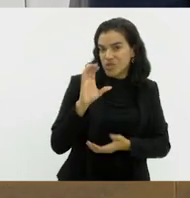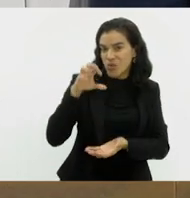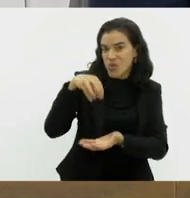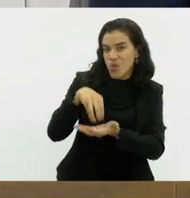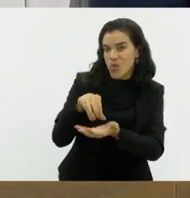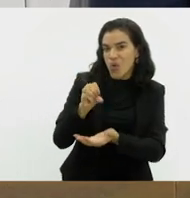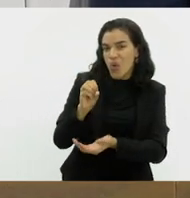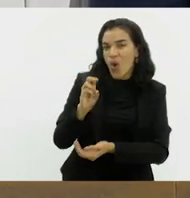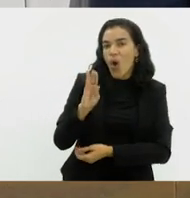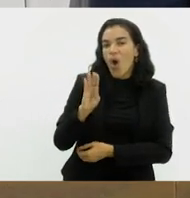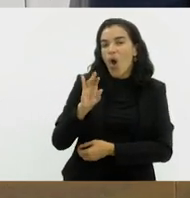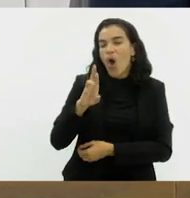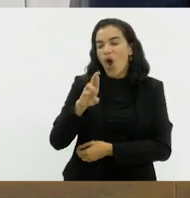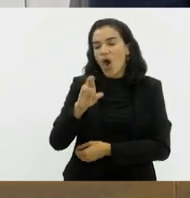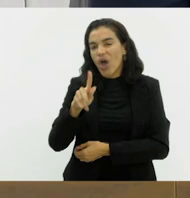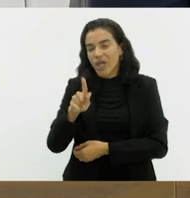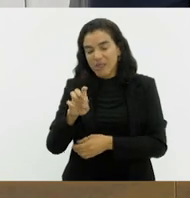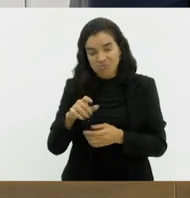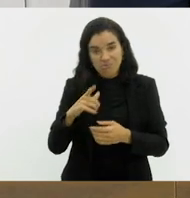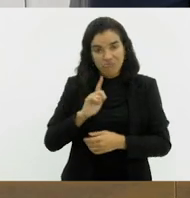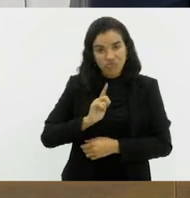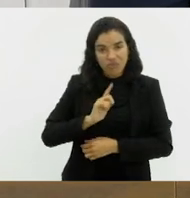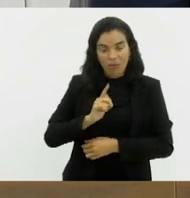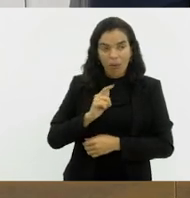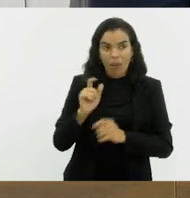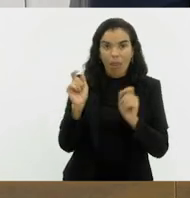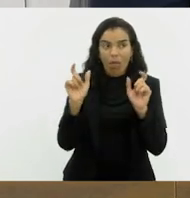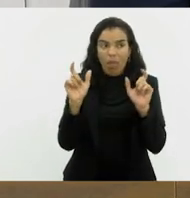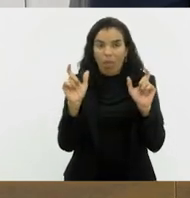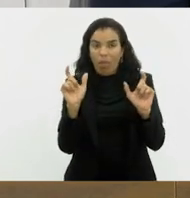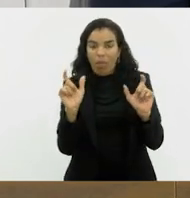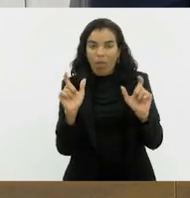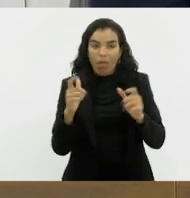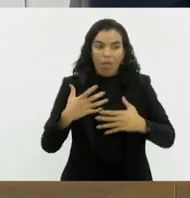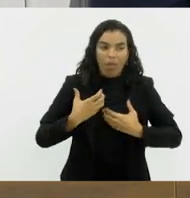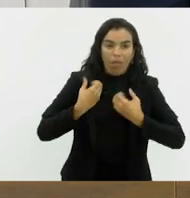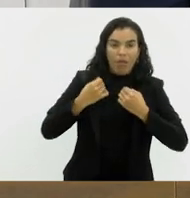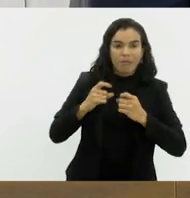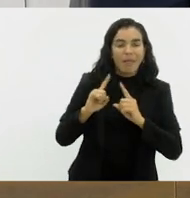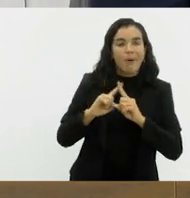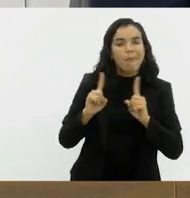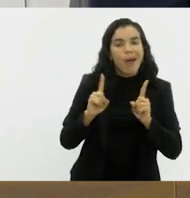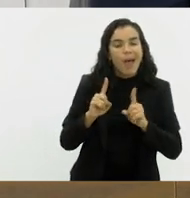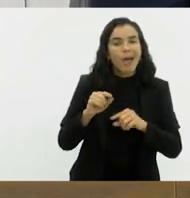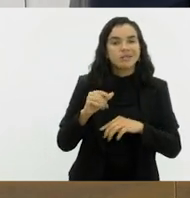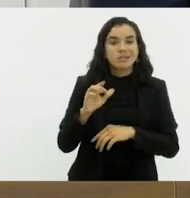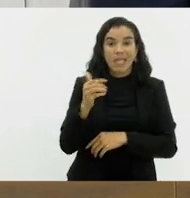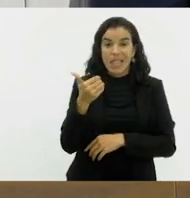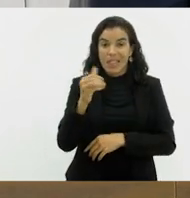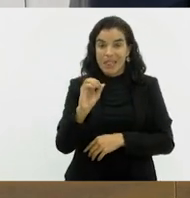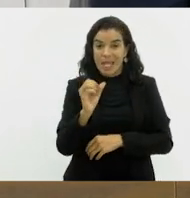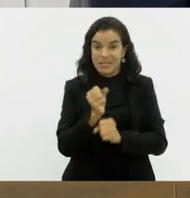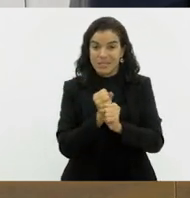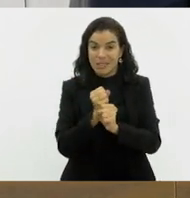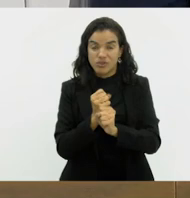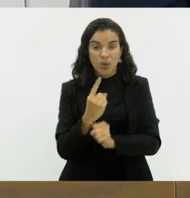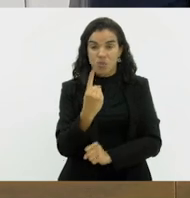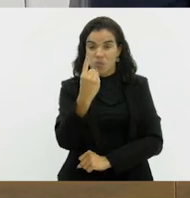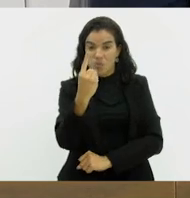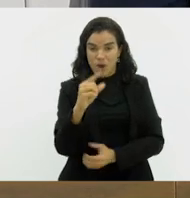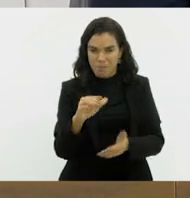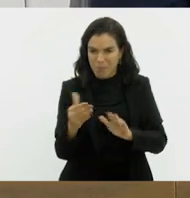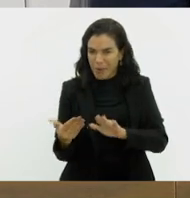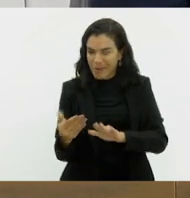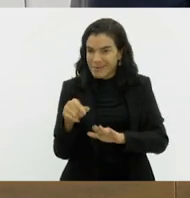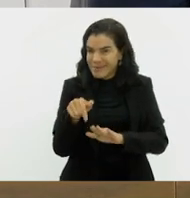que é natural, quer dizer, não é algo que devia escandalizar ninguém. Talvez escandalize mais o fato de, em 10 anos, ter uma morte, enquanto